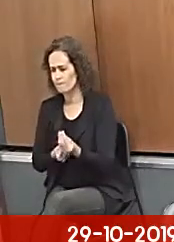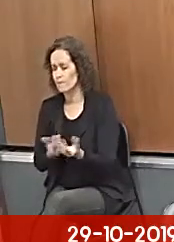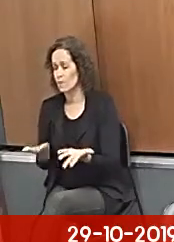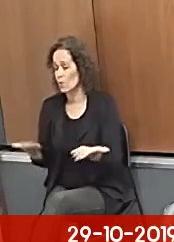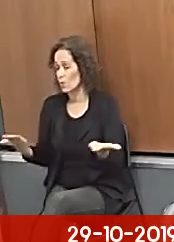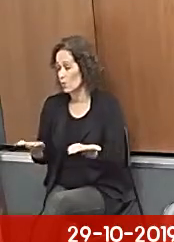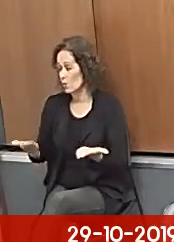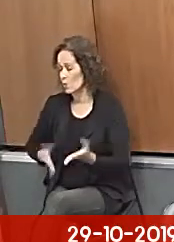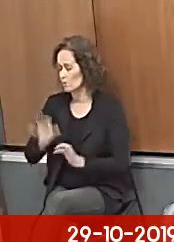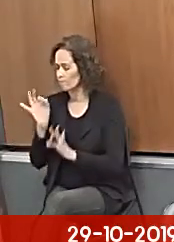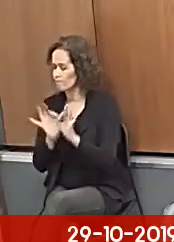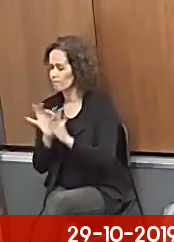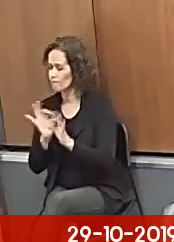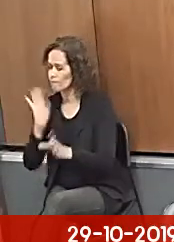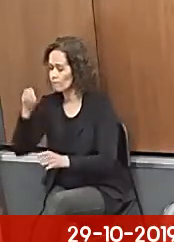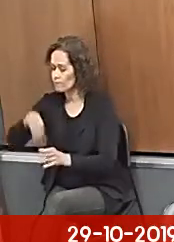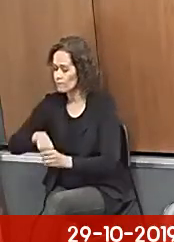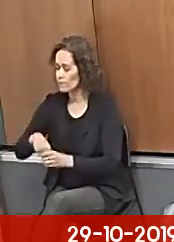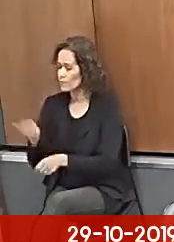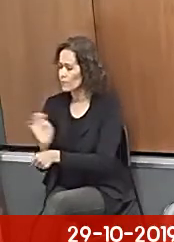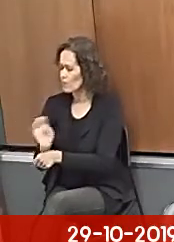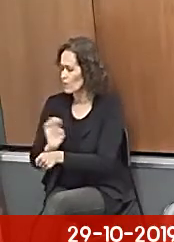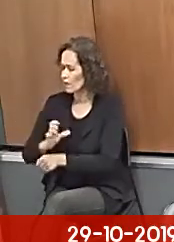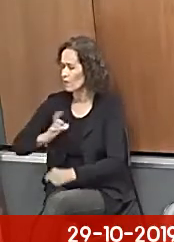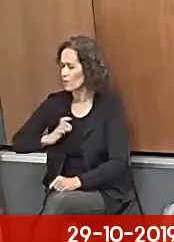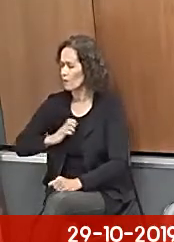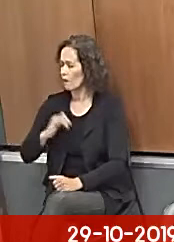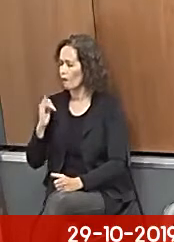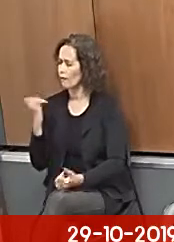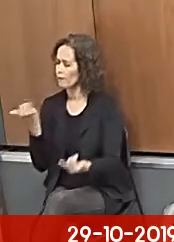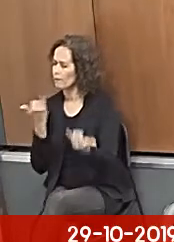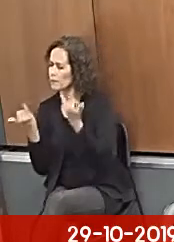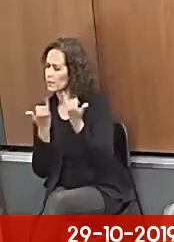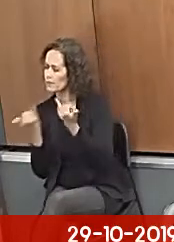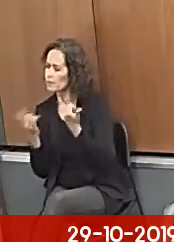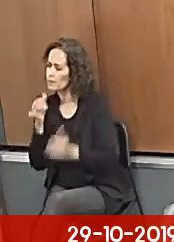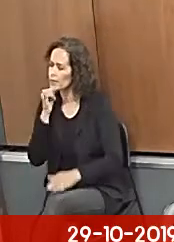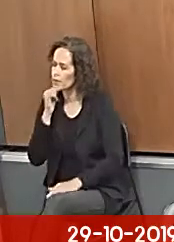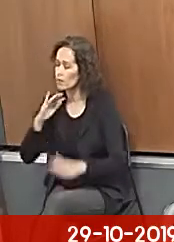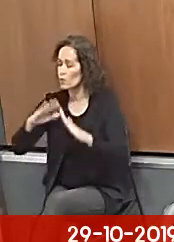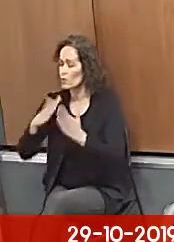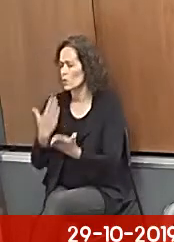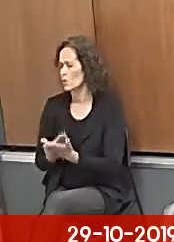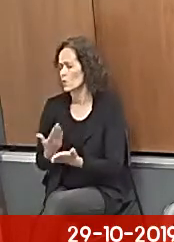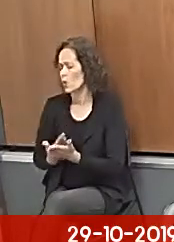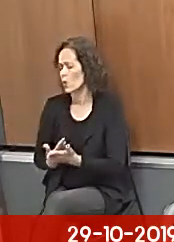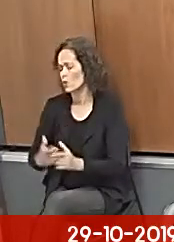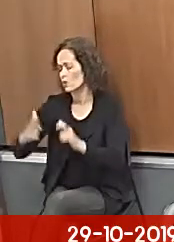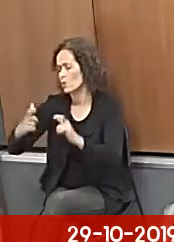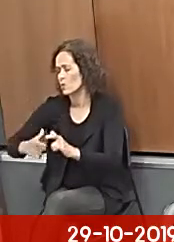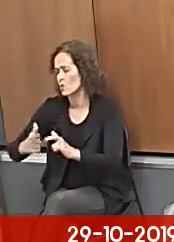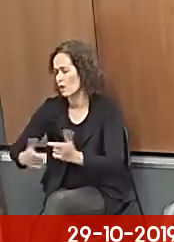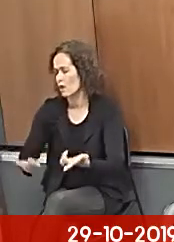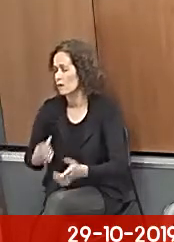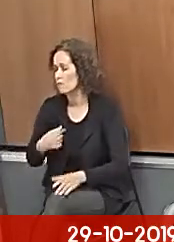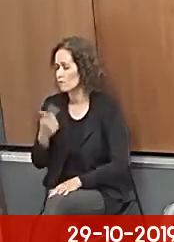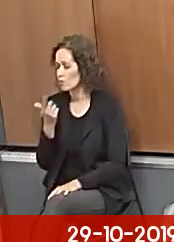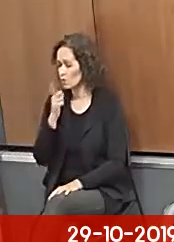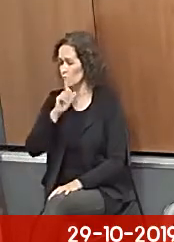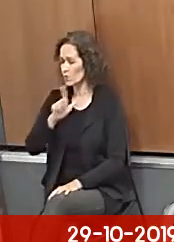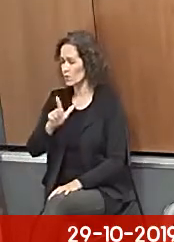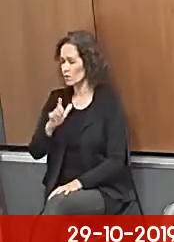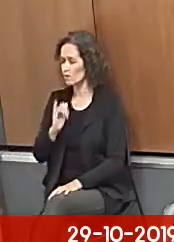dentro do Estado, eu tenho essas informações. Você pode me falar escola, qual localidade. Eu consigo hoje te falar qual que é o